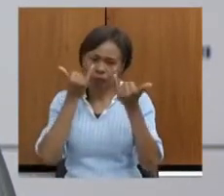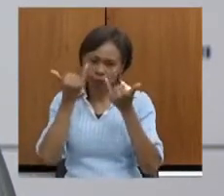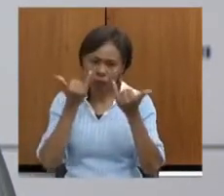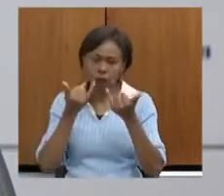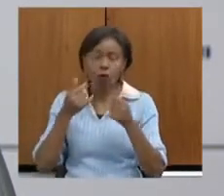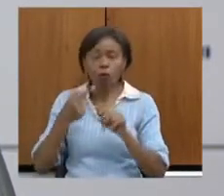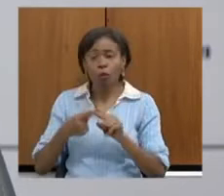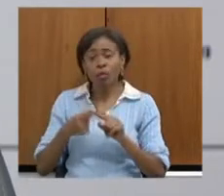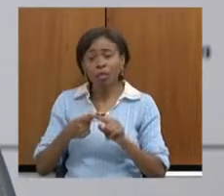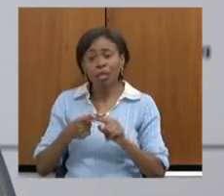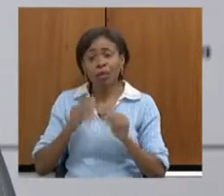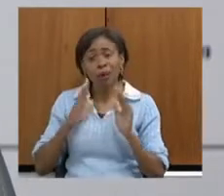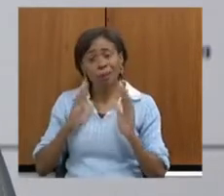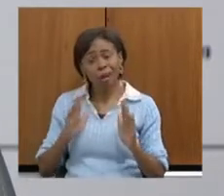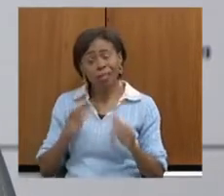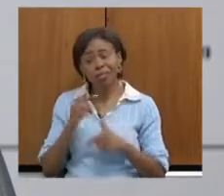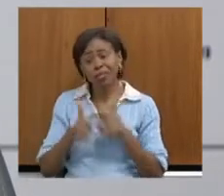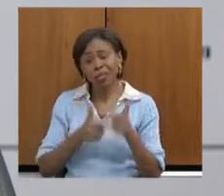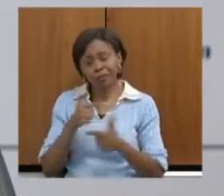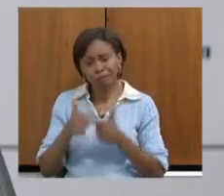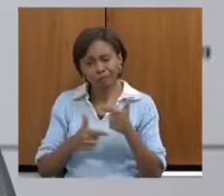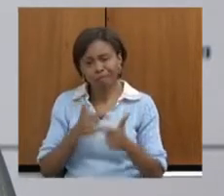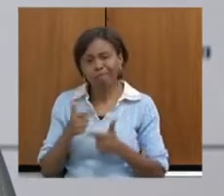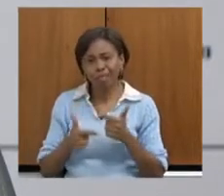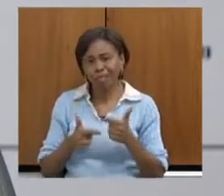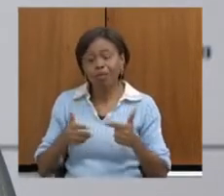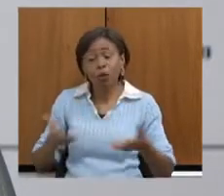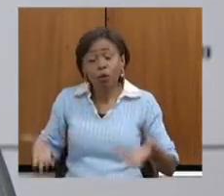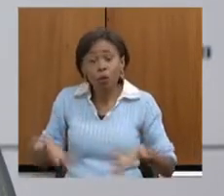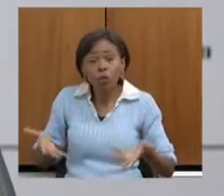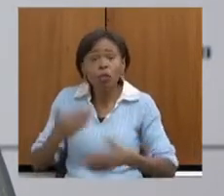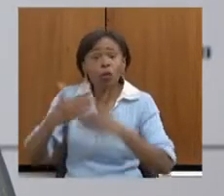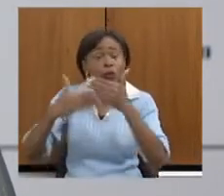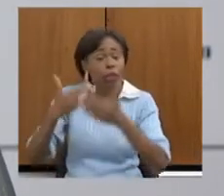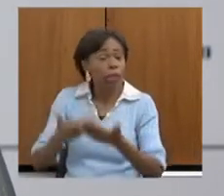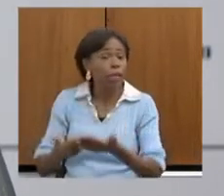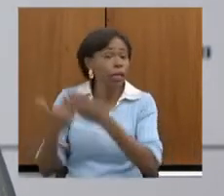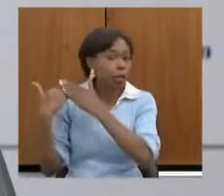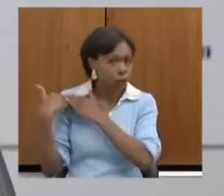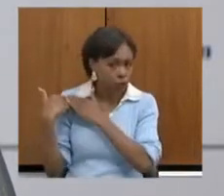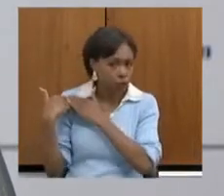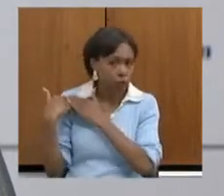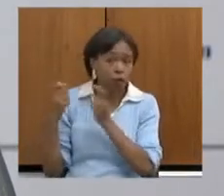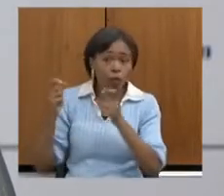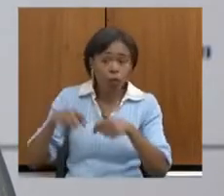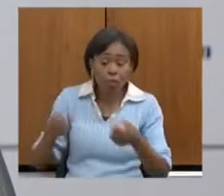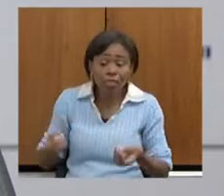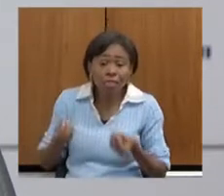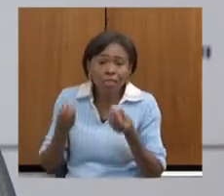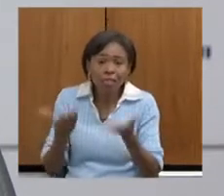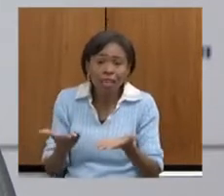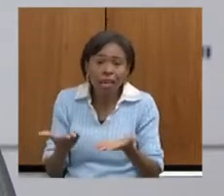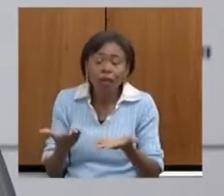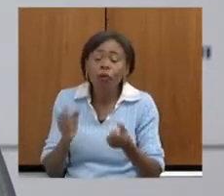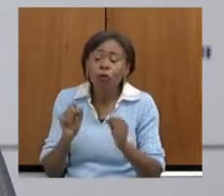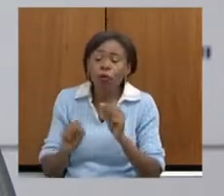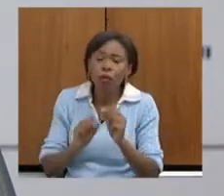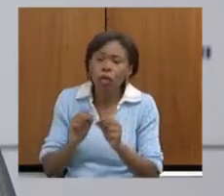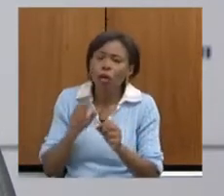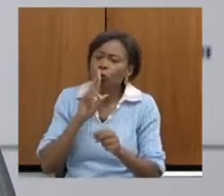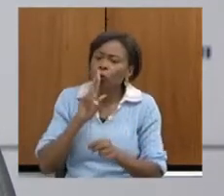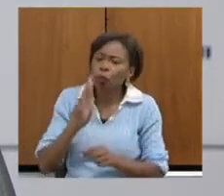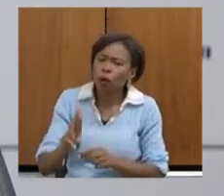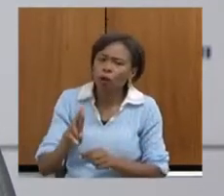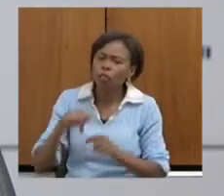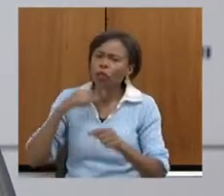parte do seu trabalho tá na promoção de uma comunicação efetiva e responsável capaz de promover o adequado acolhimento Das incertezas e